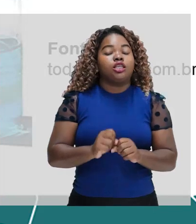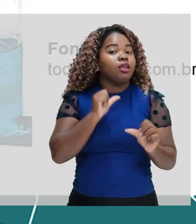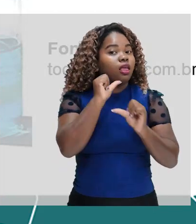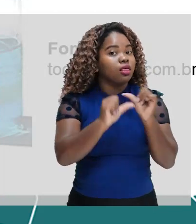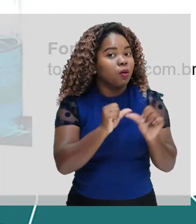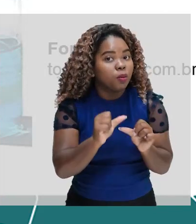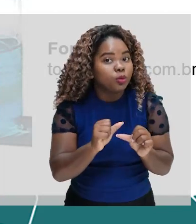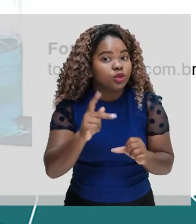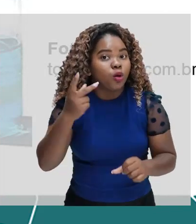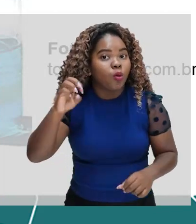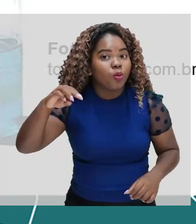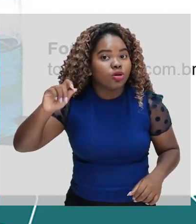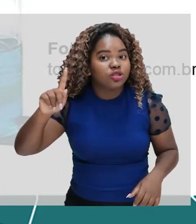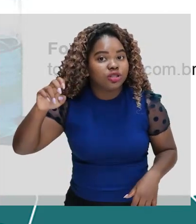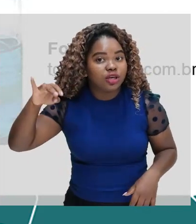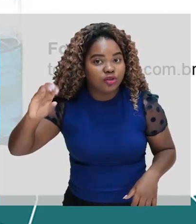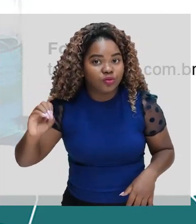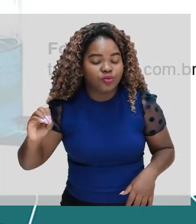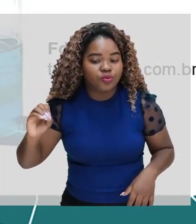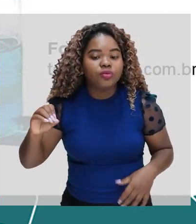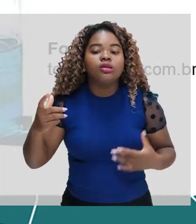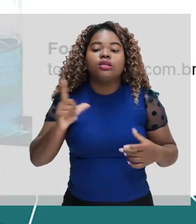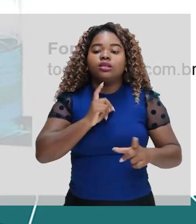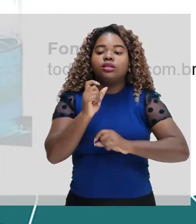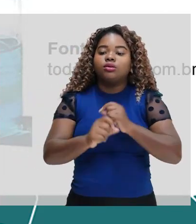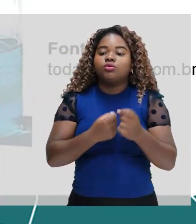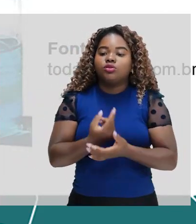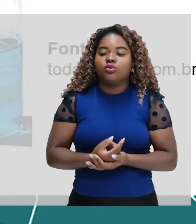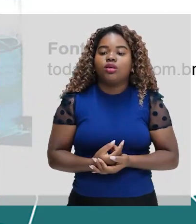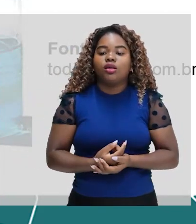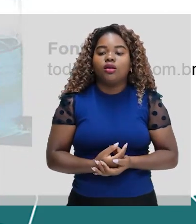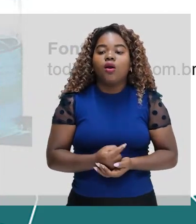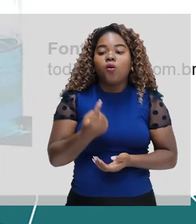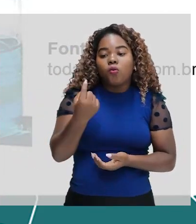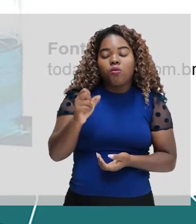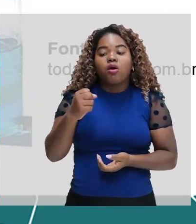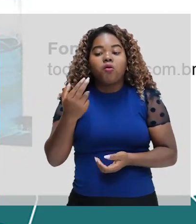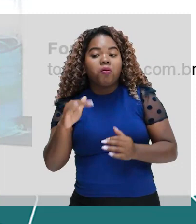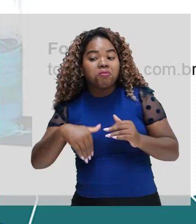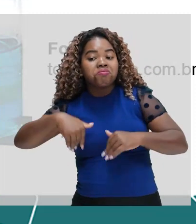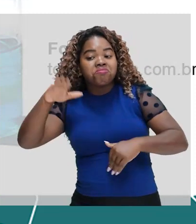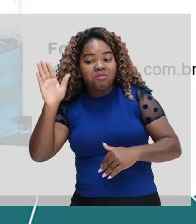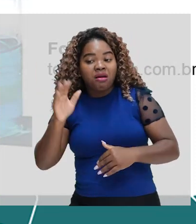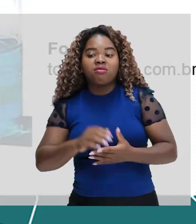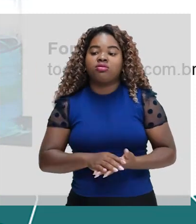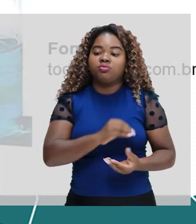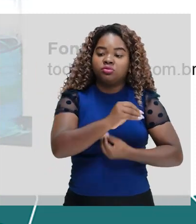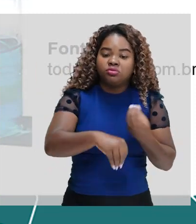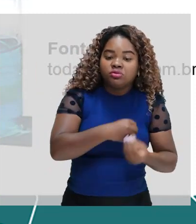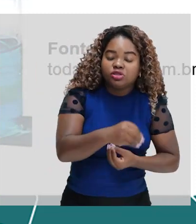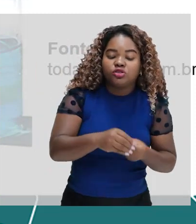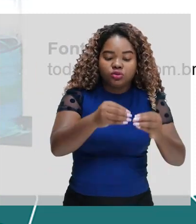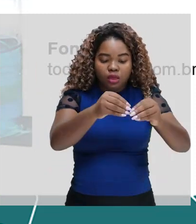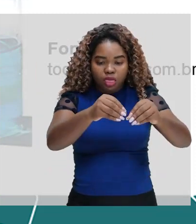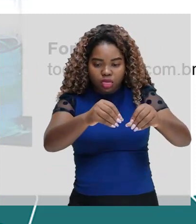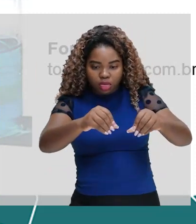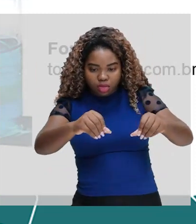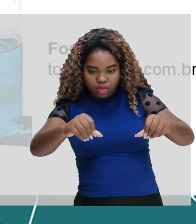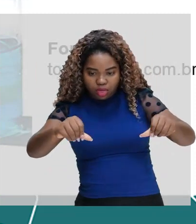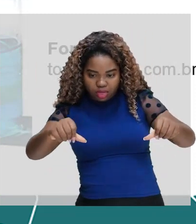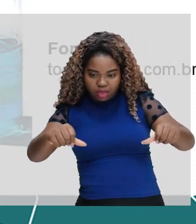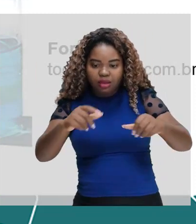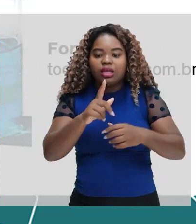sistemas homogêneos, formados por uma ou mais substâncias dissolvidas. Essas